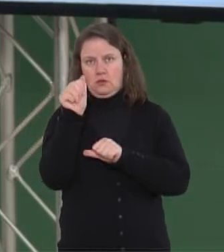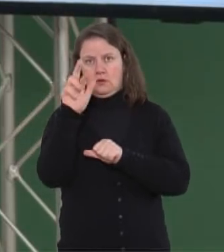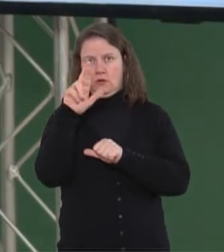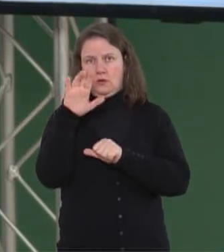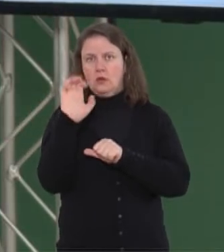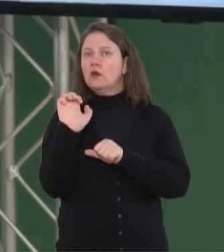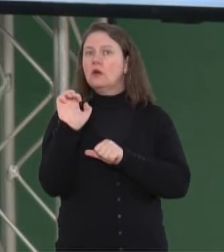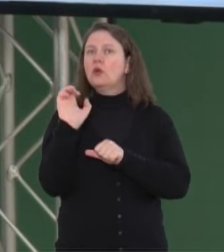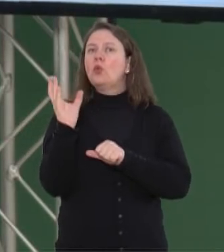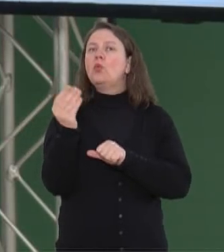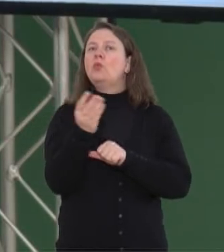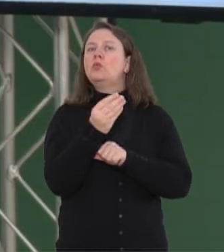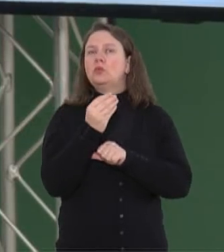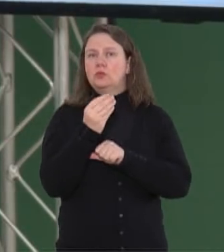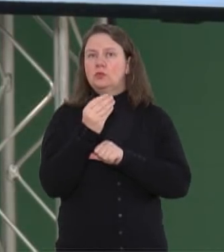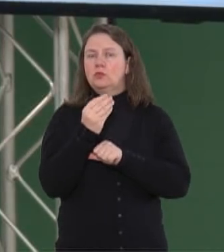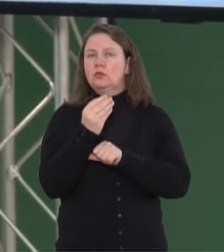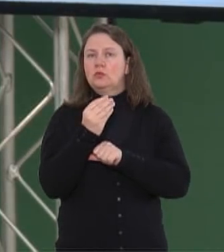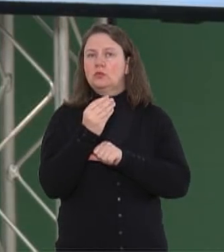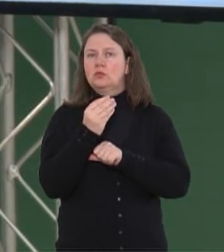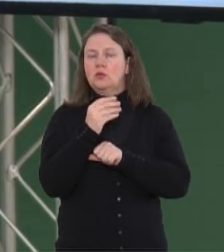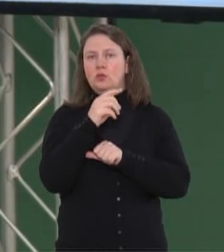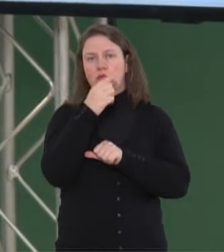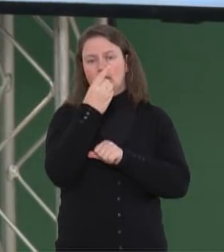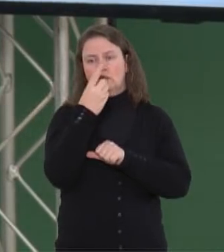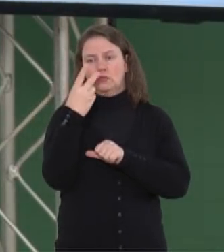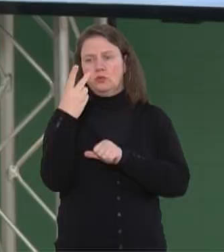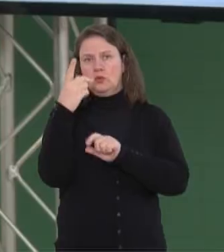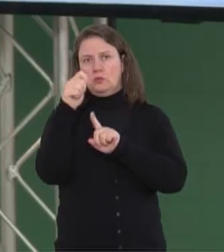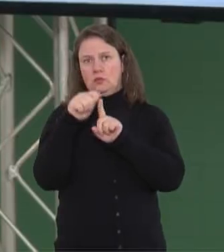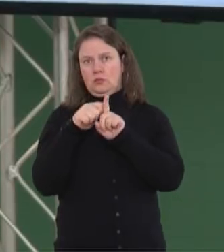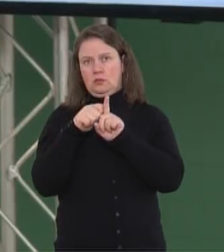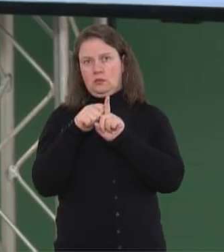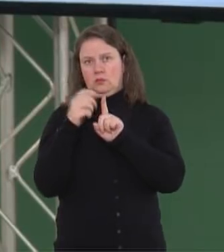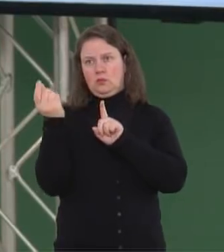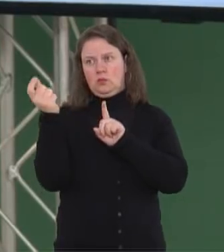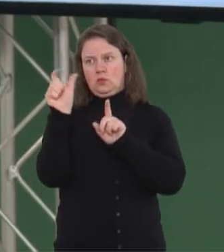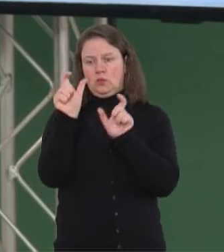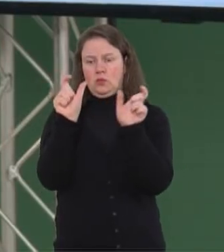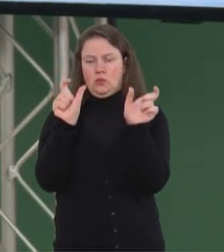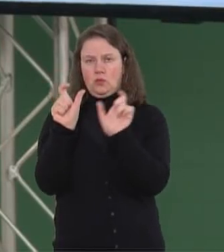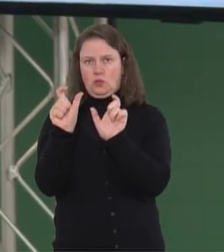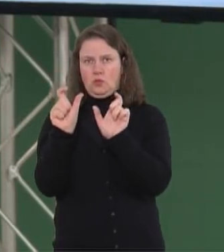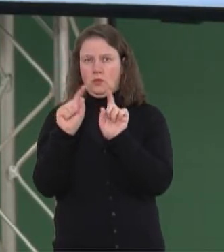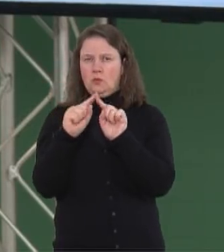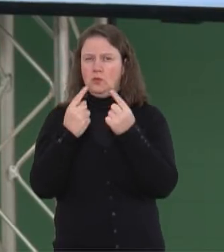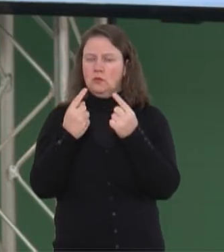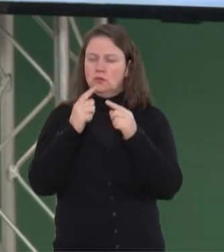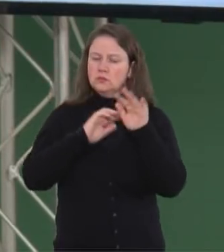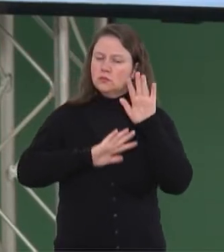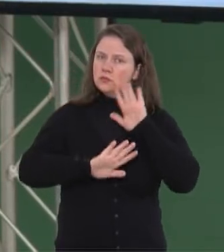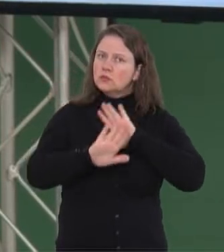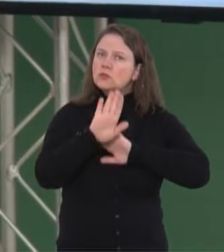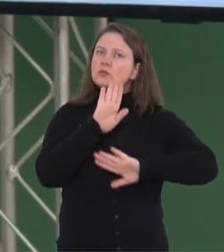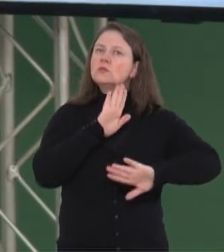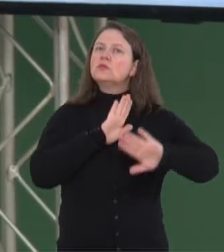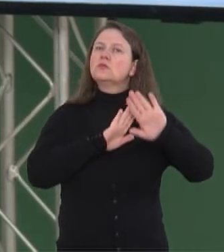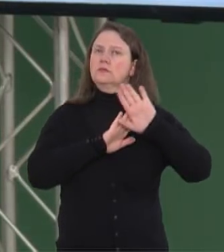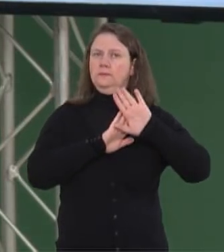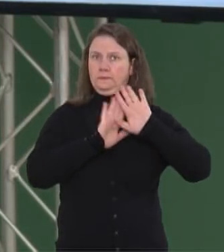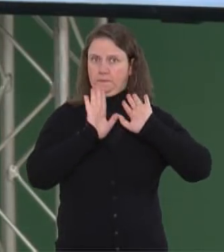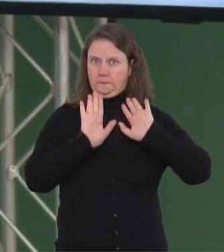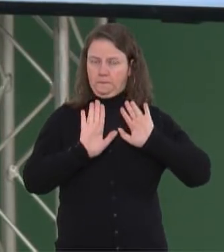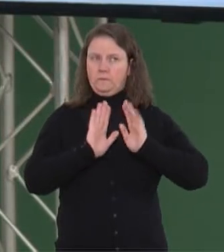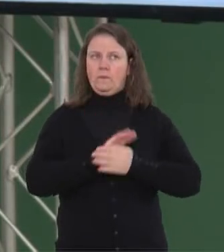plural, e aí eu colocaria os meses do ano. Mas aí eu tenho que tomar o cuidado em uma única